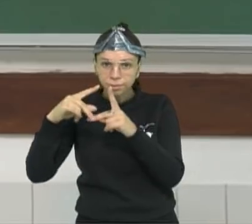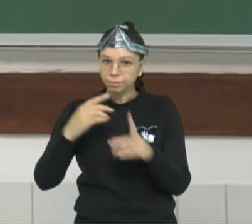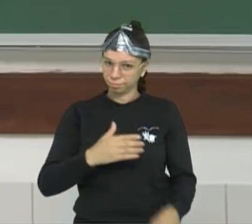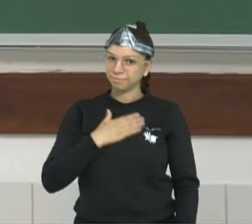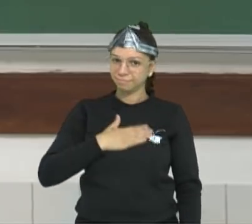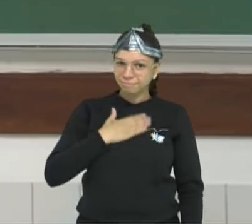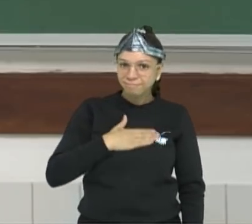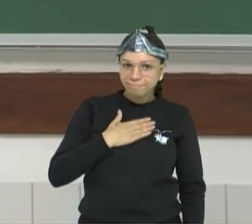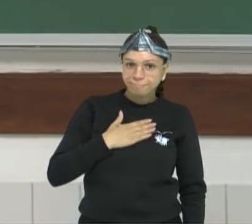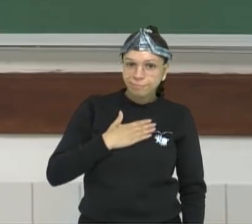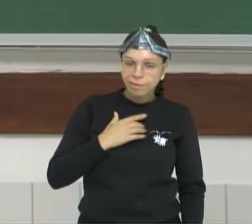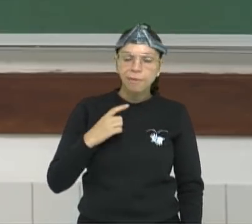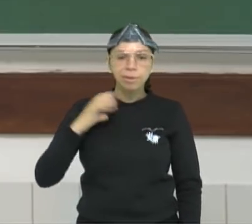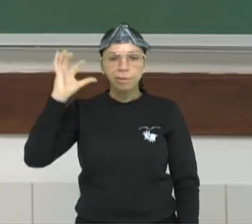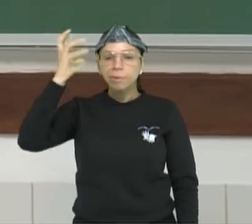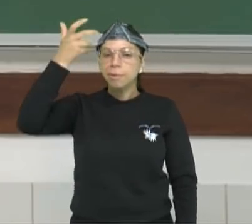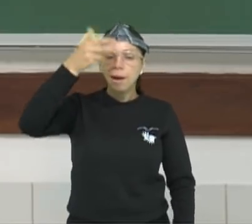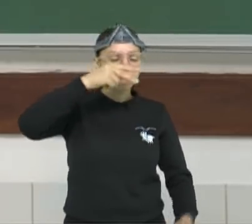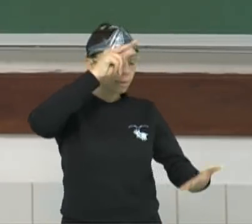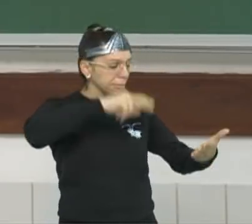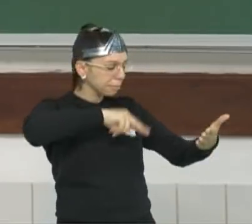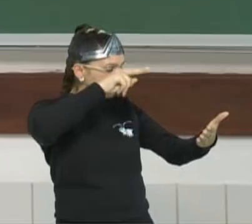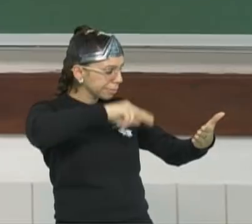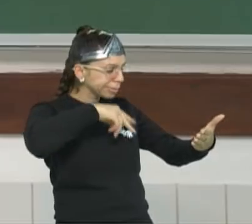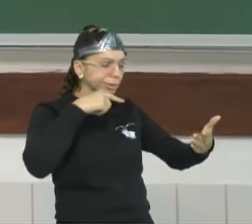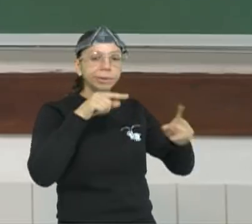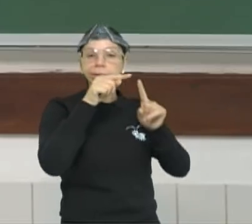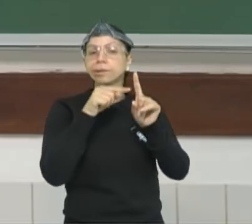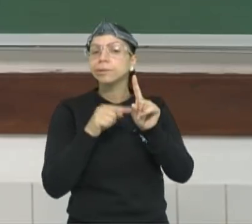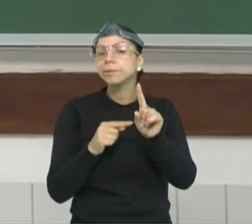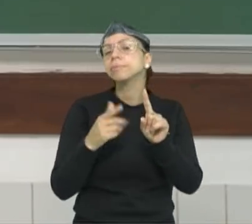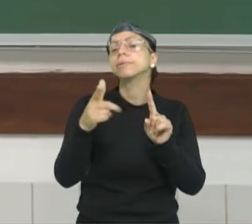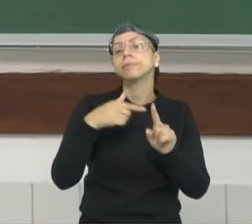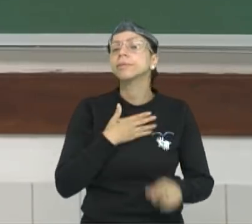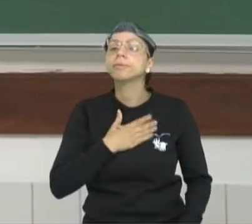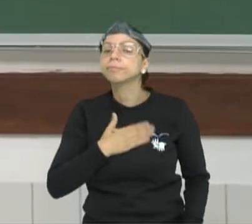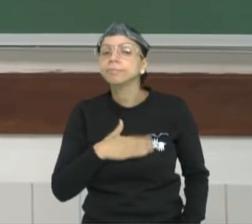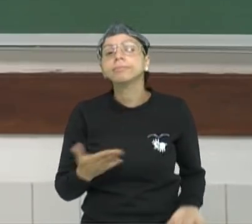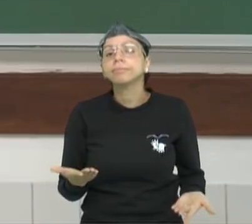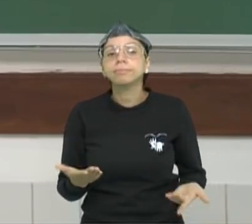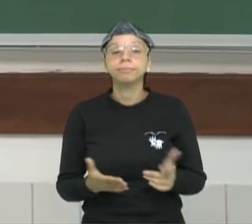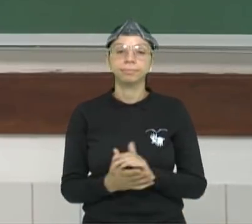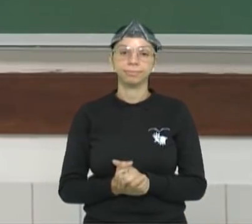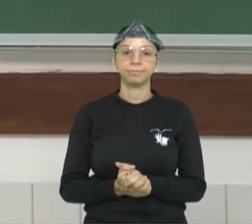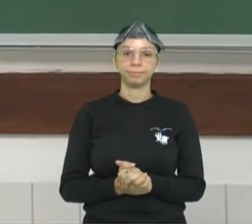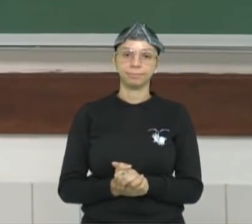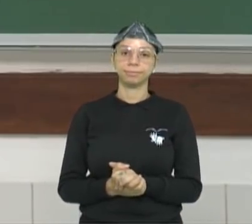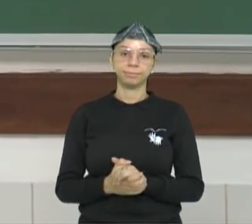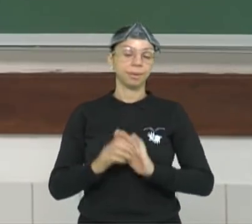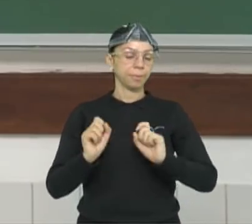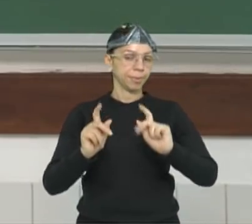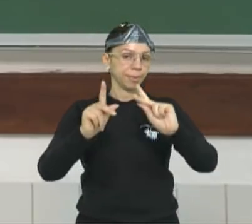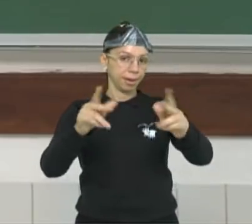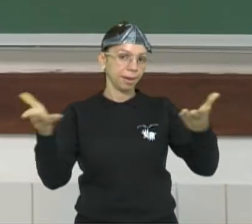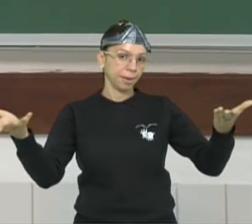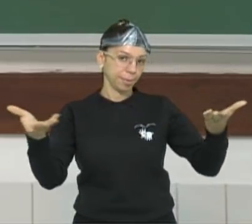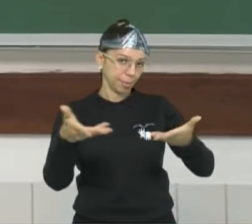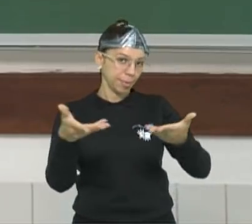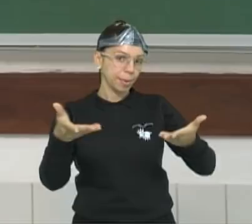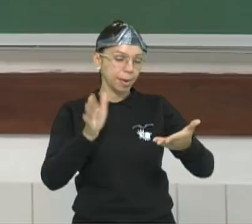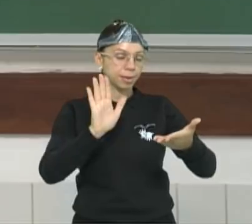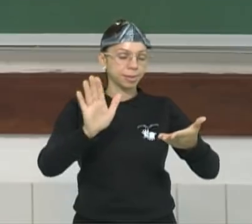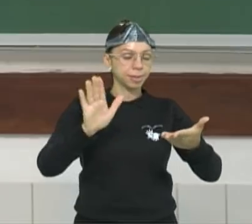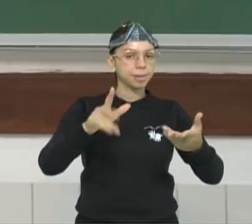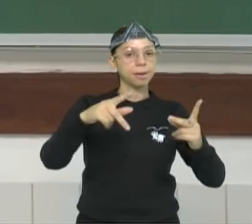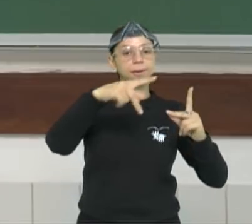gosta? Você tem o hábito de ler? Como que é? Que tipo de história que você mais gosta? Ok, então agora que a gente já falou sobre